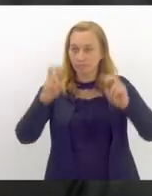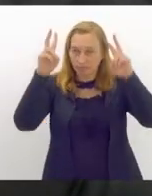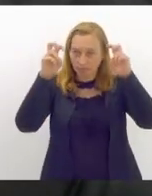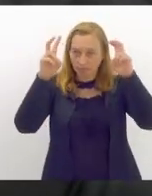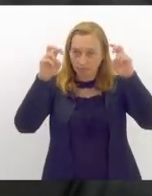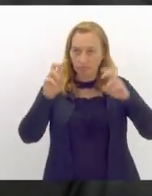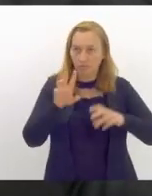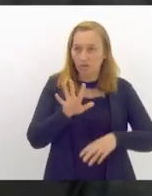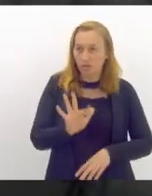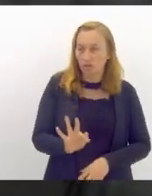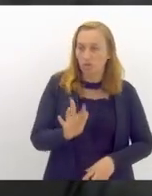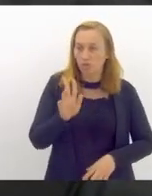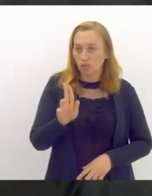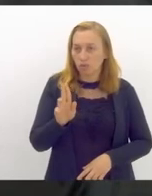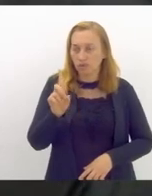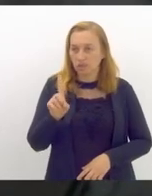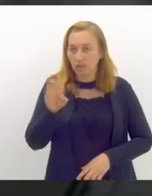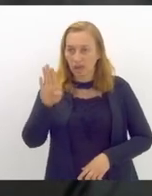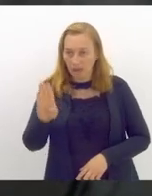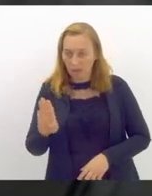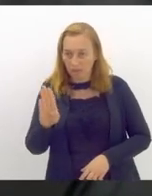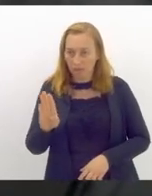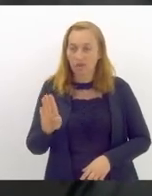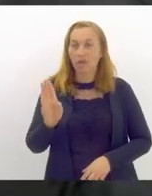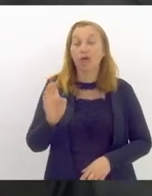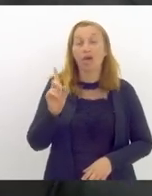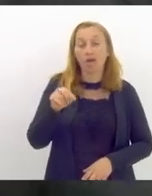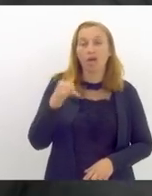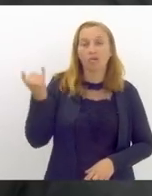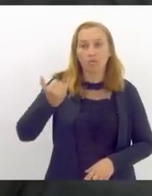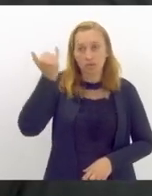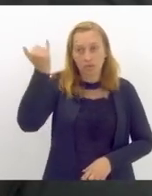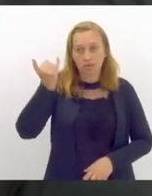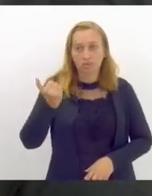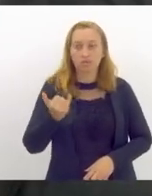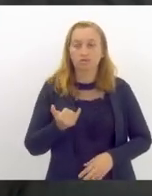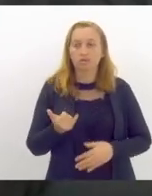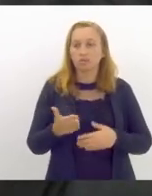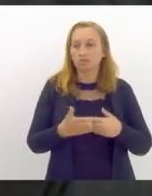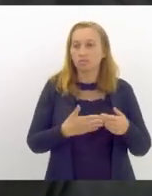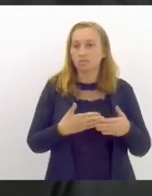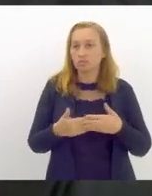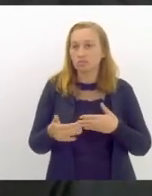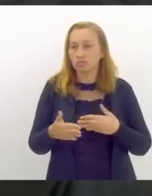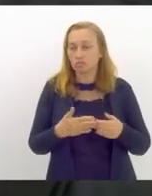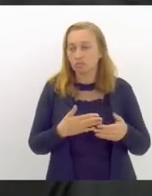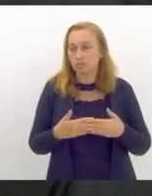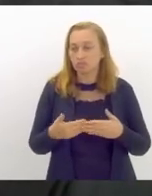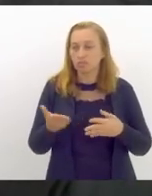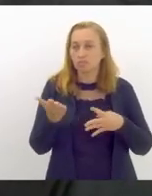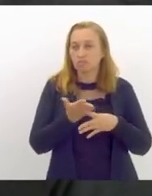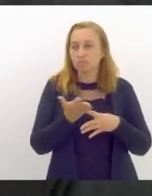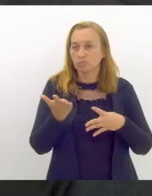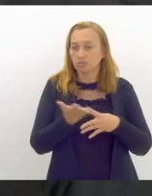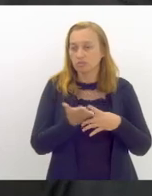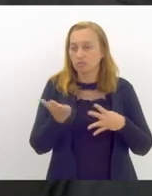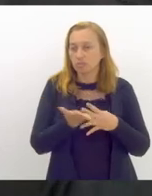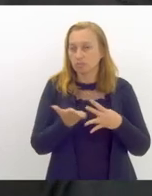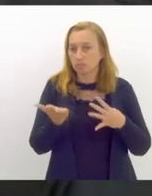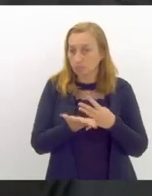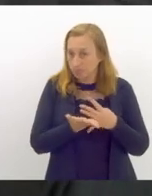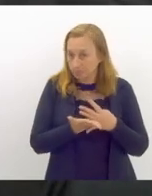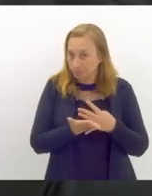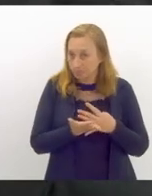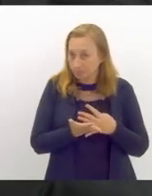fundeb seria muito importante com Qualquer que seja o parcelamento Qualquer